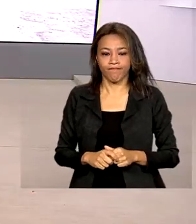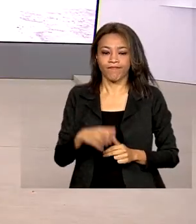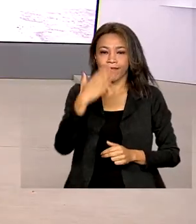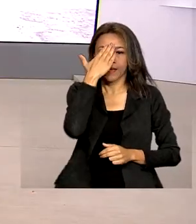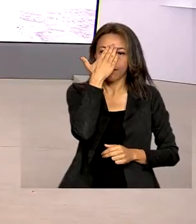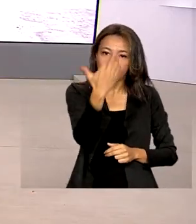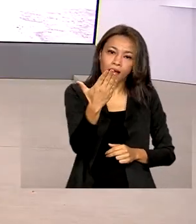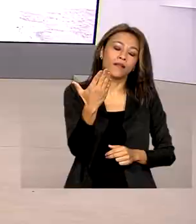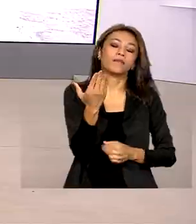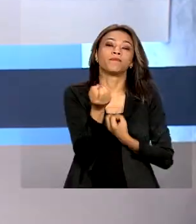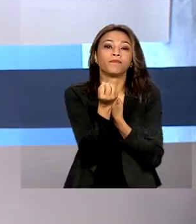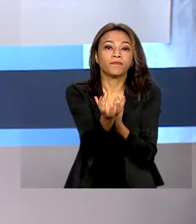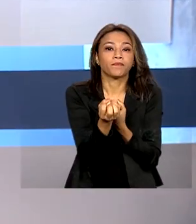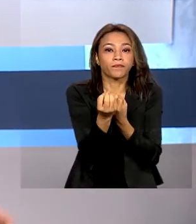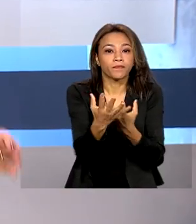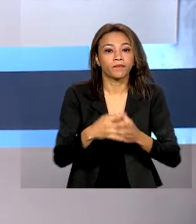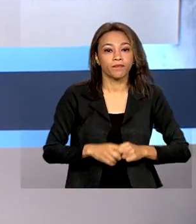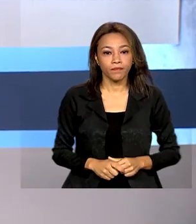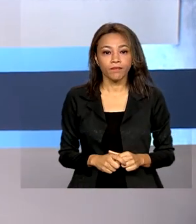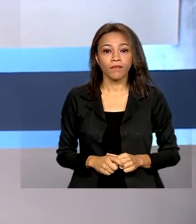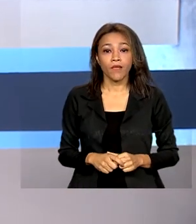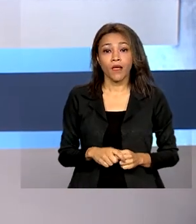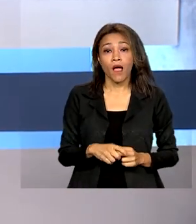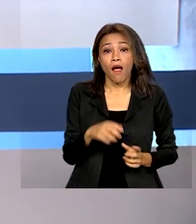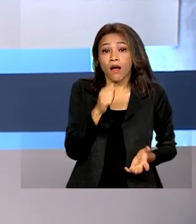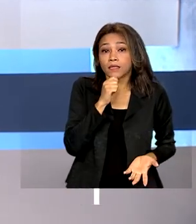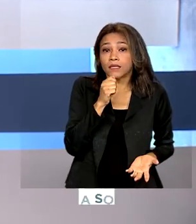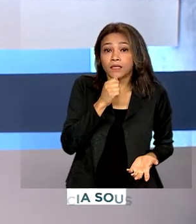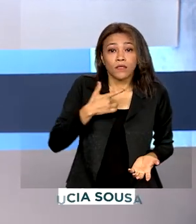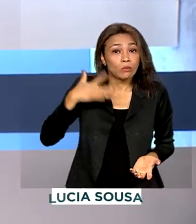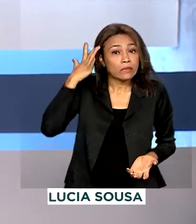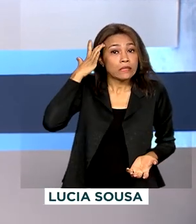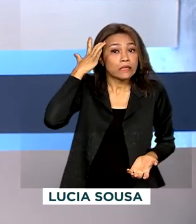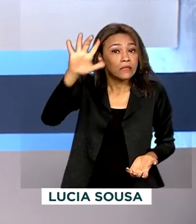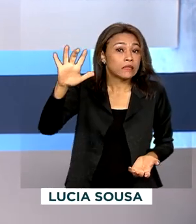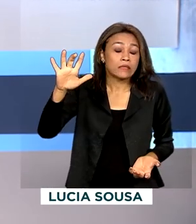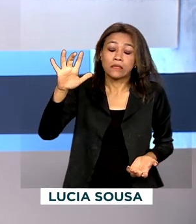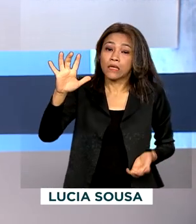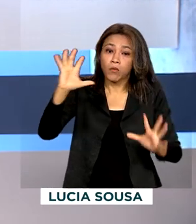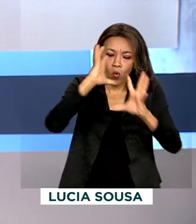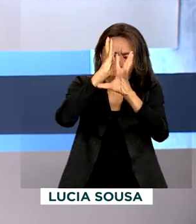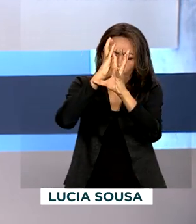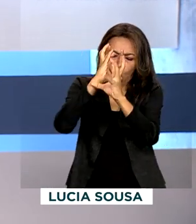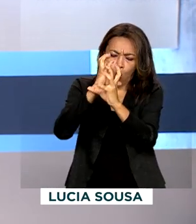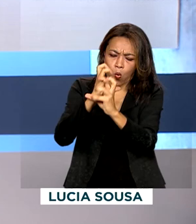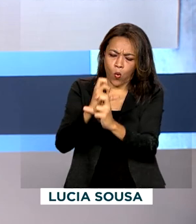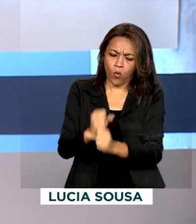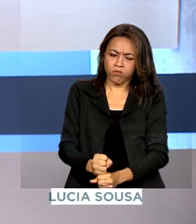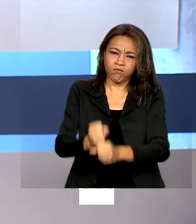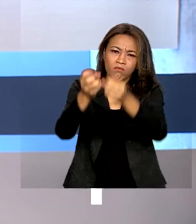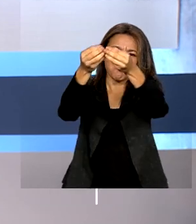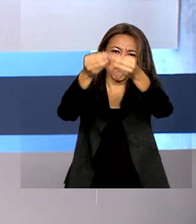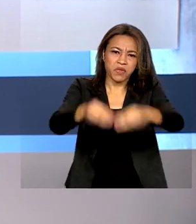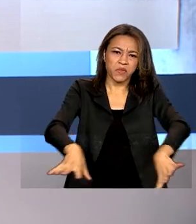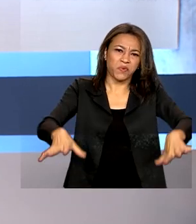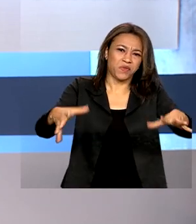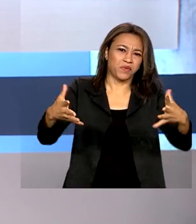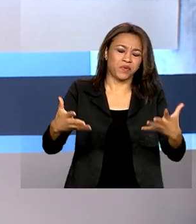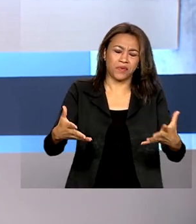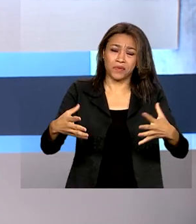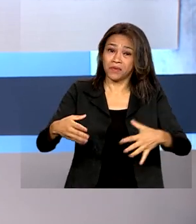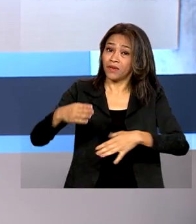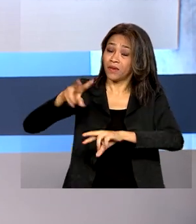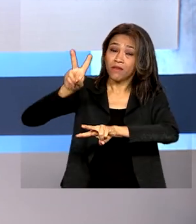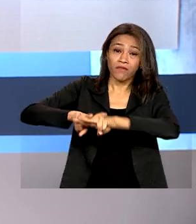pelas suas informações. E ainda não se sabe o tamanho dos prejuízos com toda essa destruição. Além das